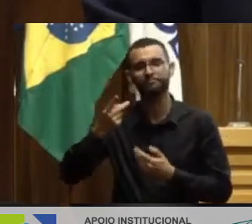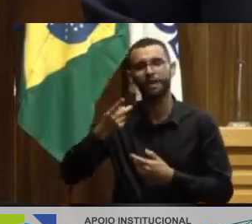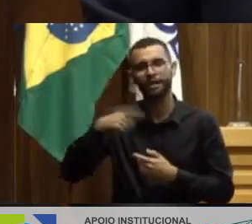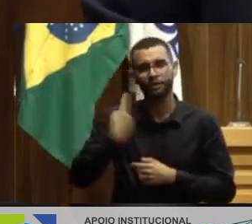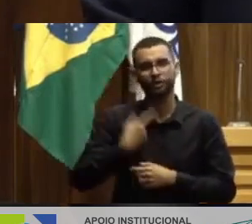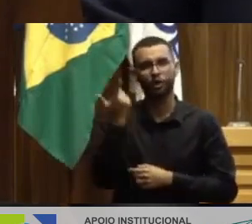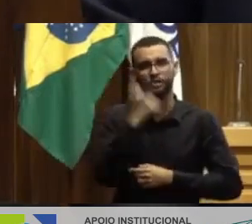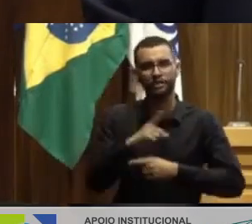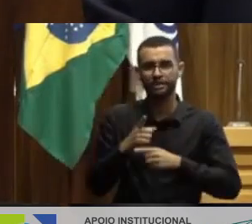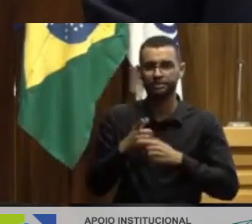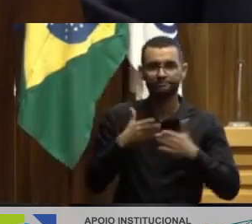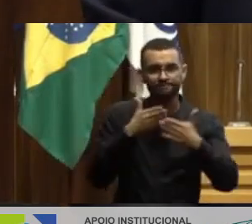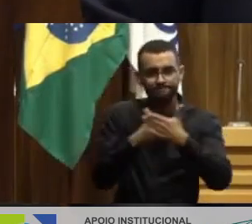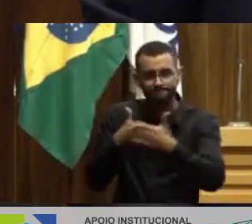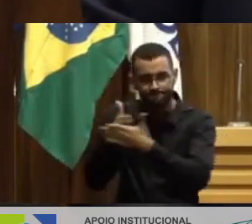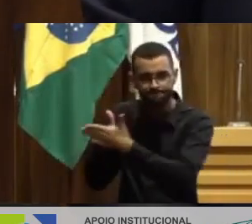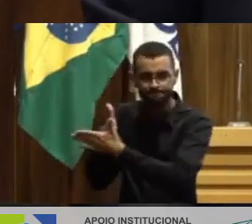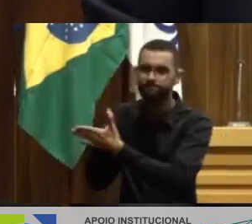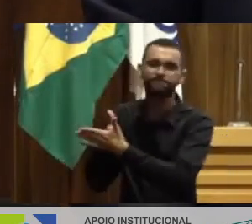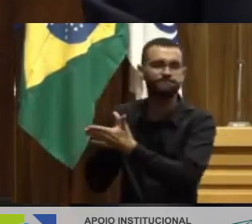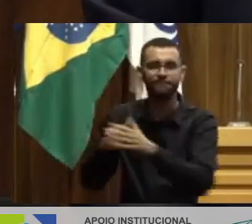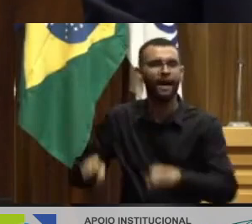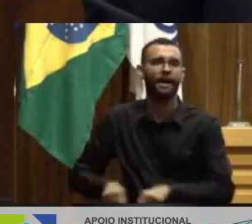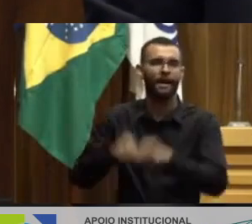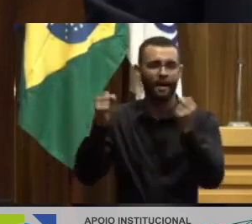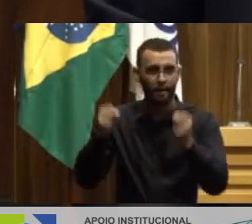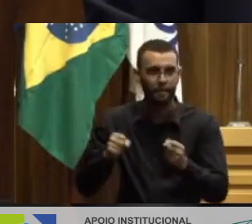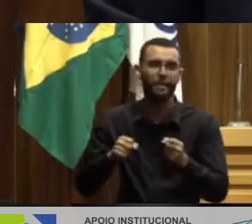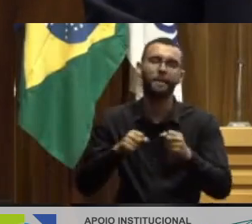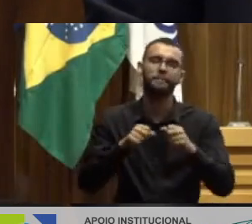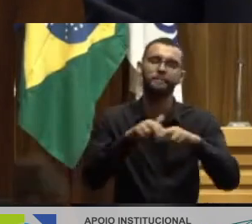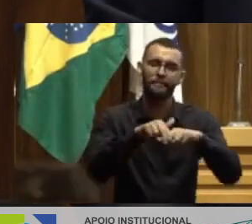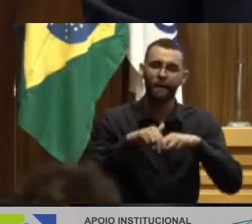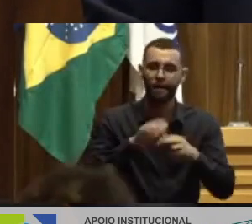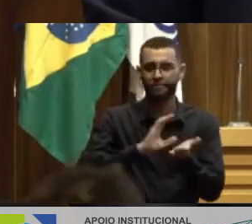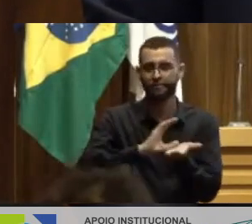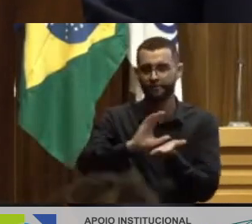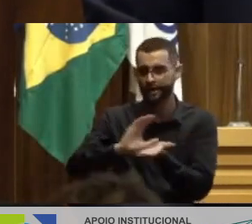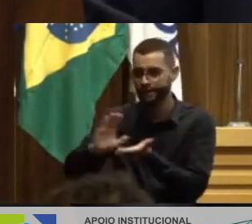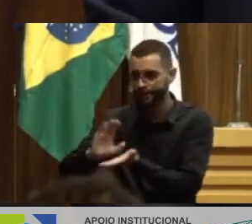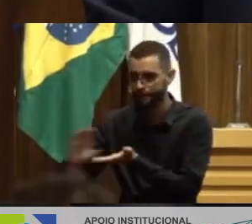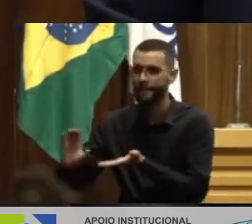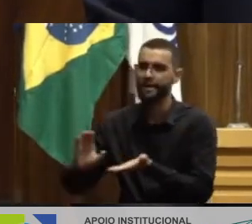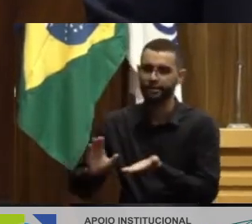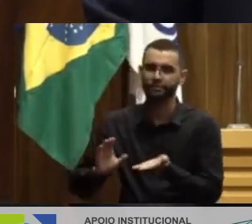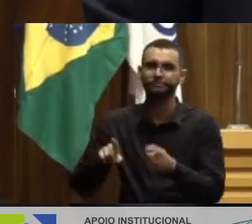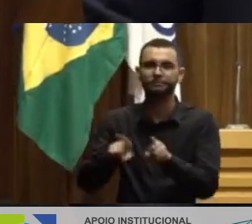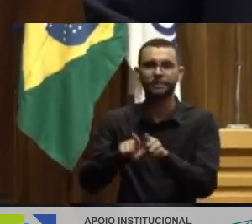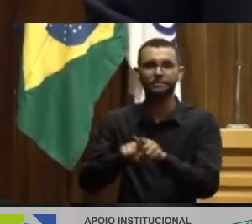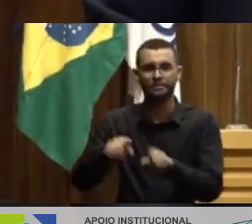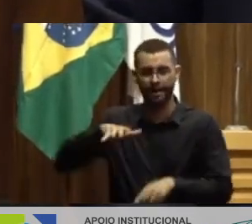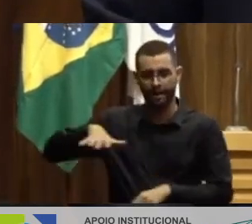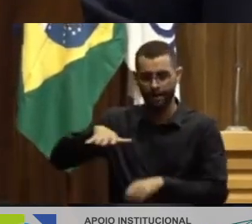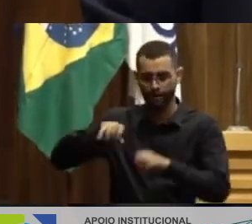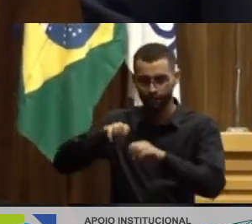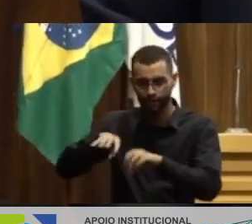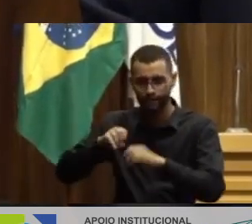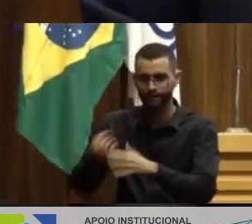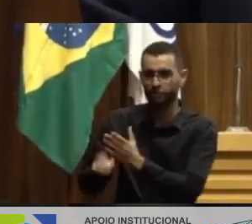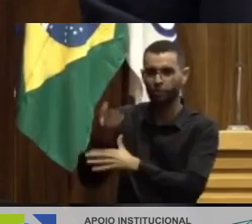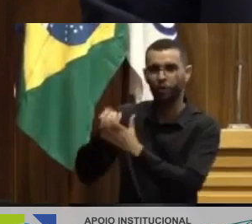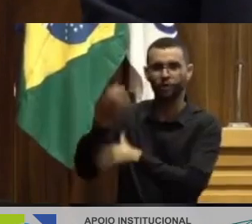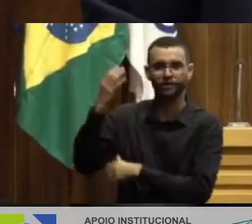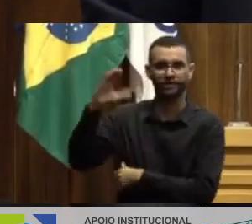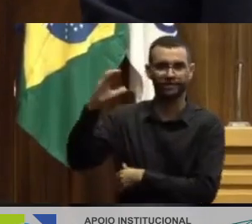desafios, desafios relacionados ao financiamento, desafios, deputado Raimond, relacionados à educação, à produção